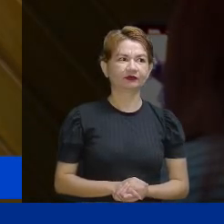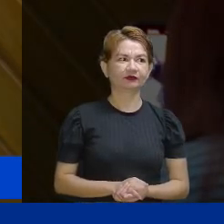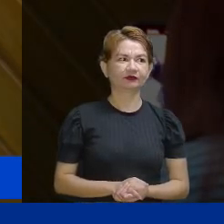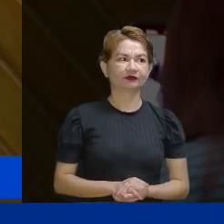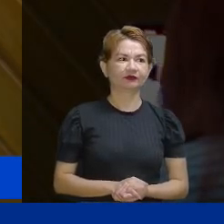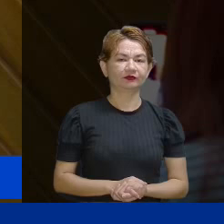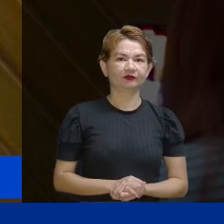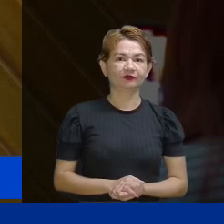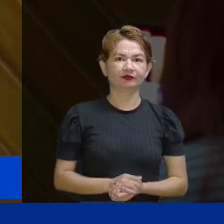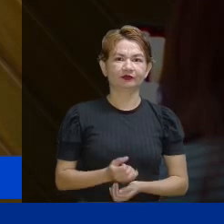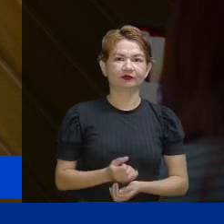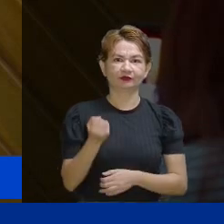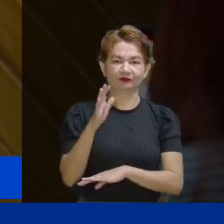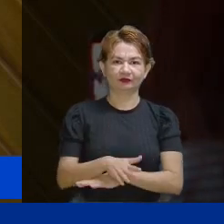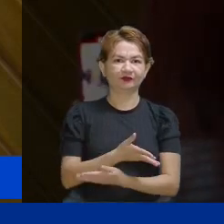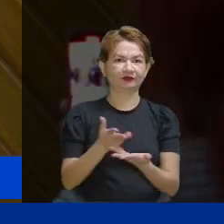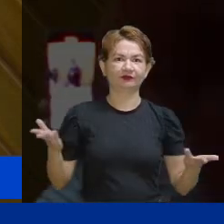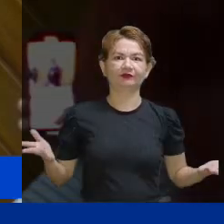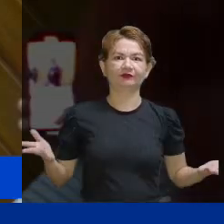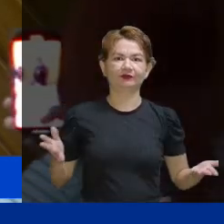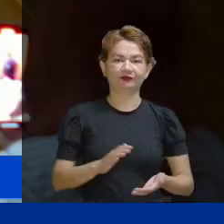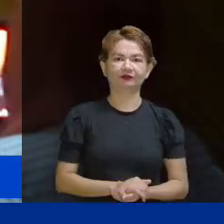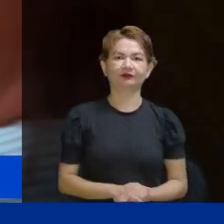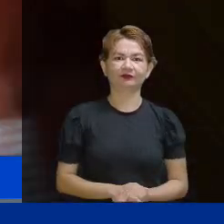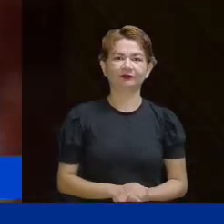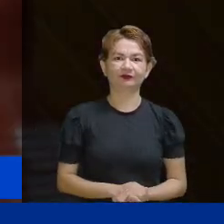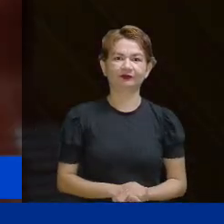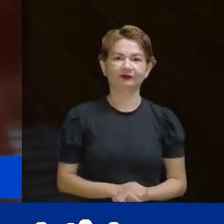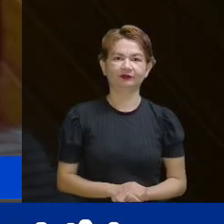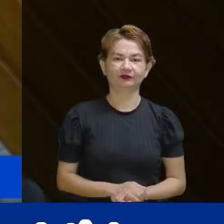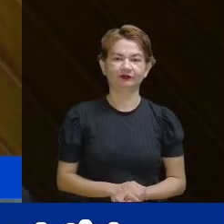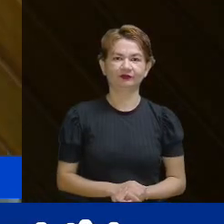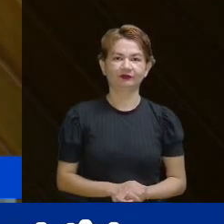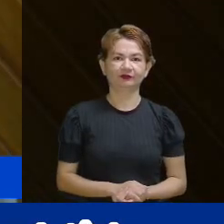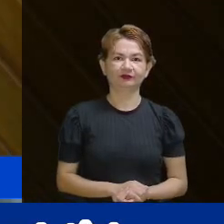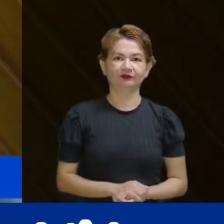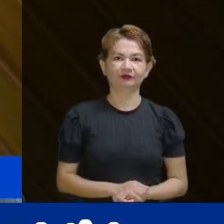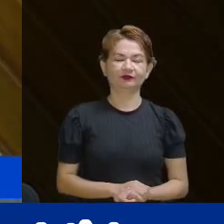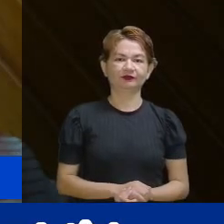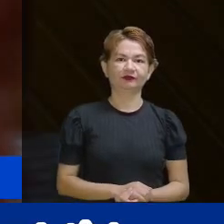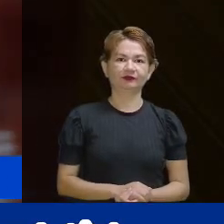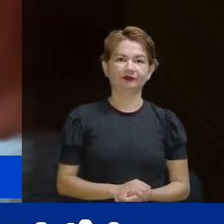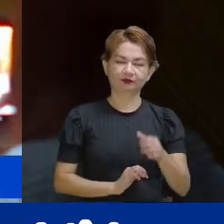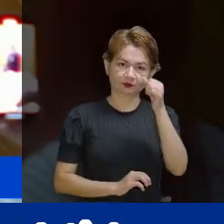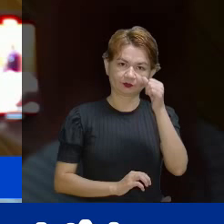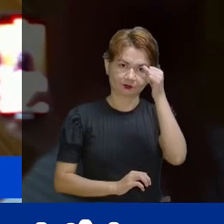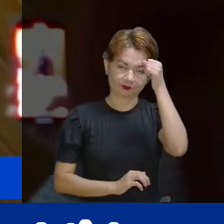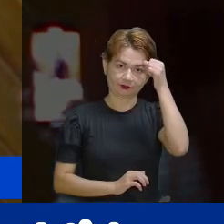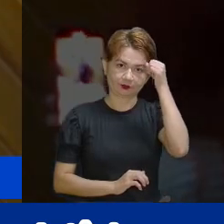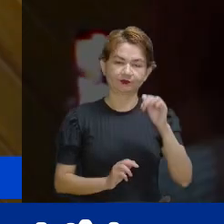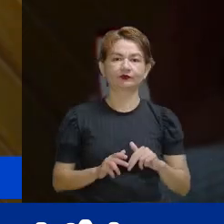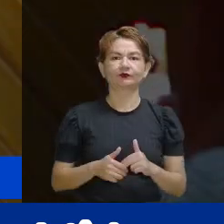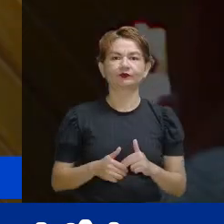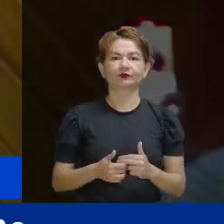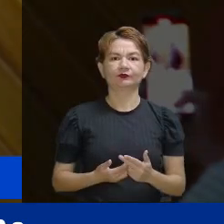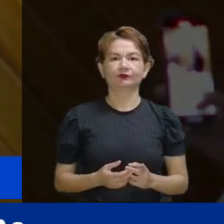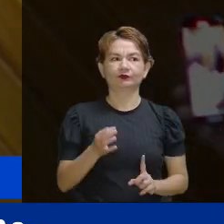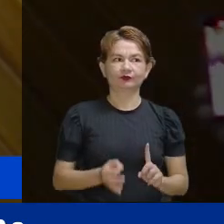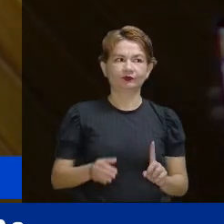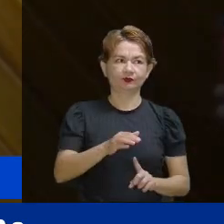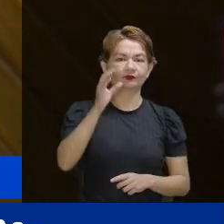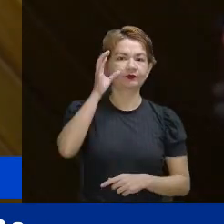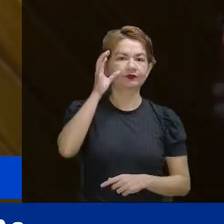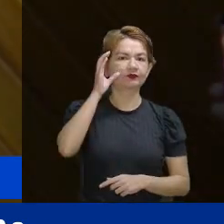Boa tarde a todas e a todos. Em nome do nosso presidente, desembargador Carmo Antônio,